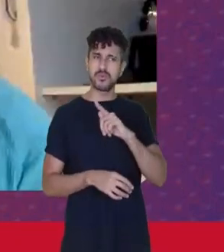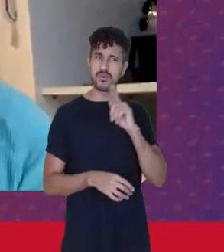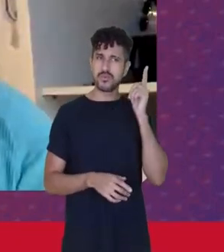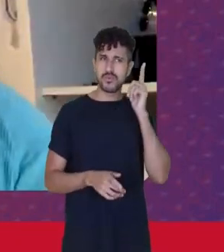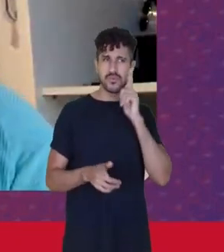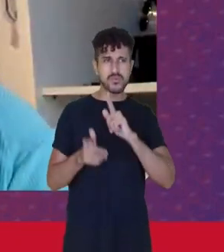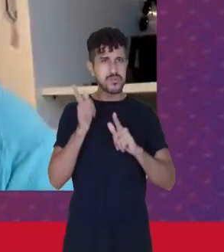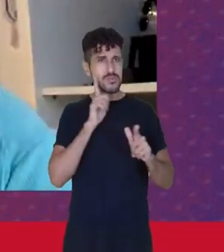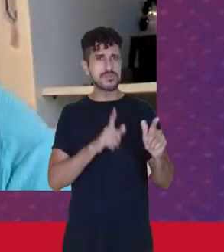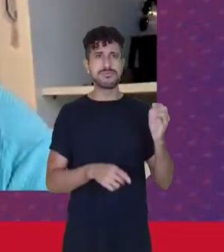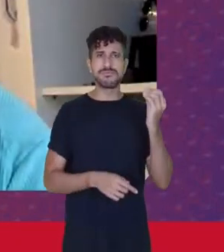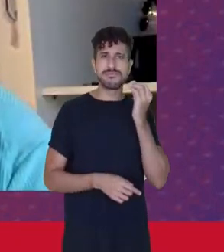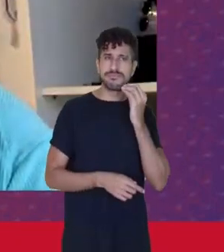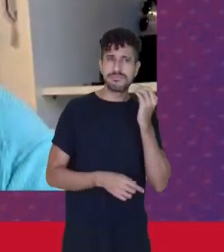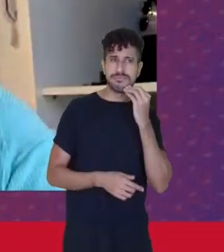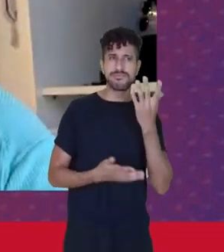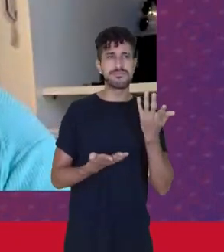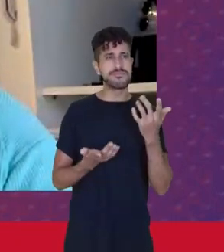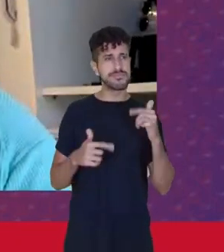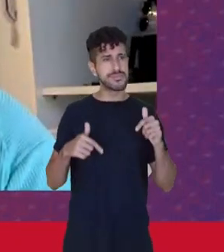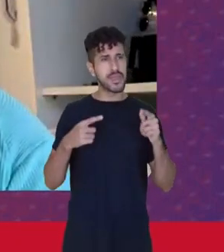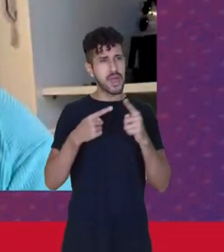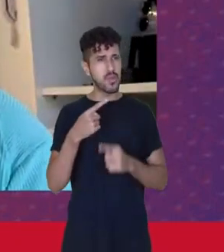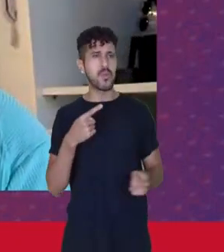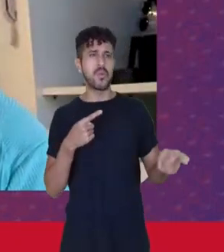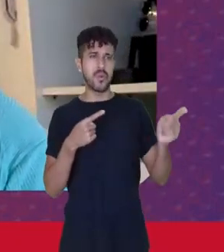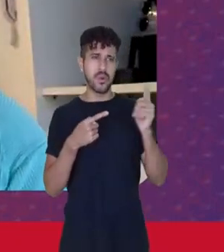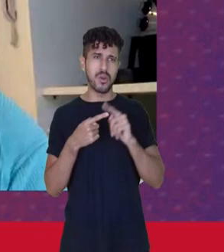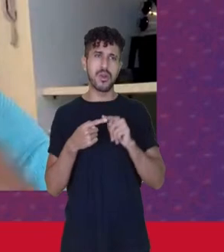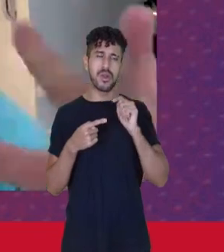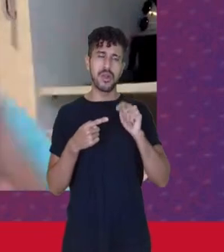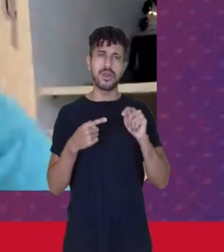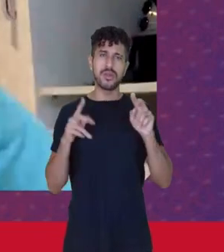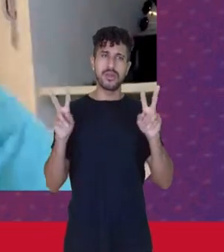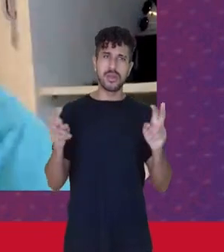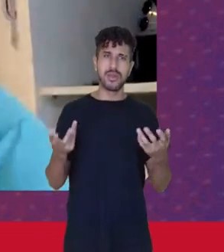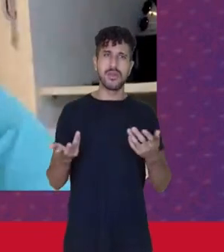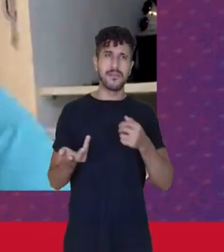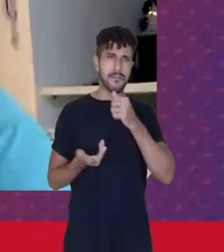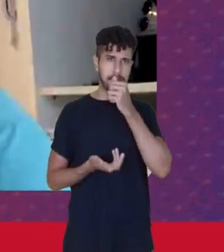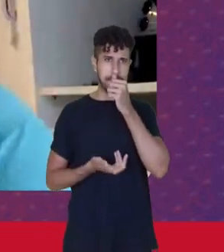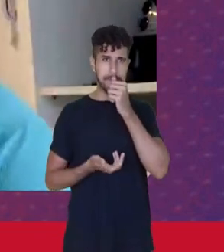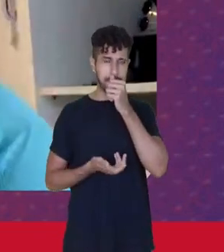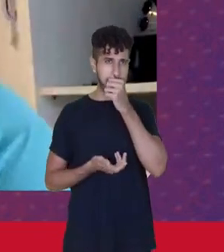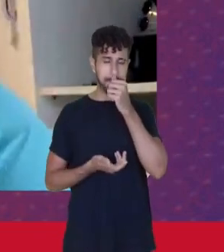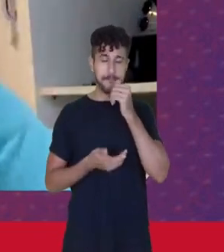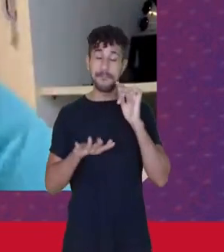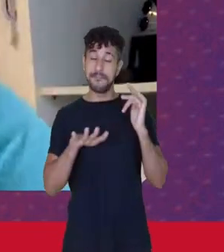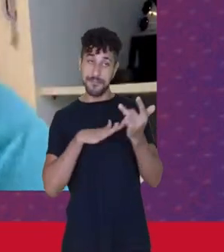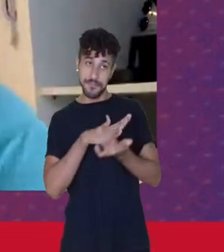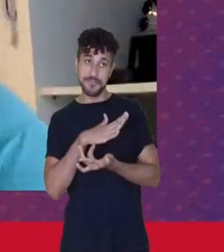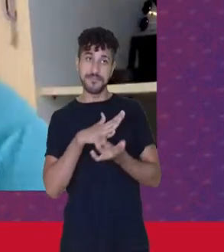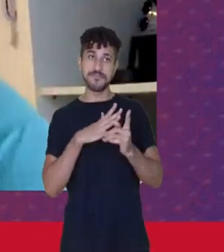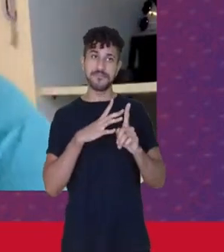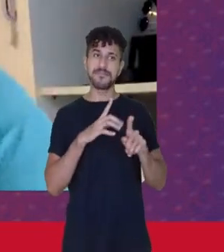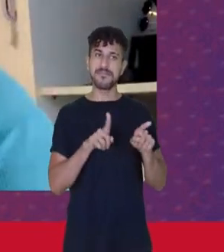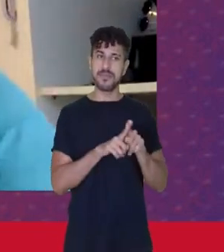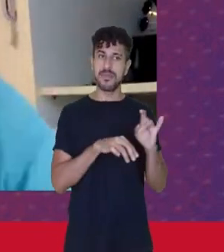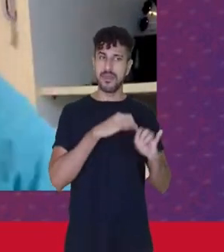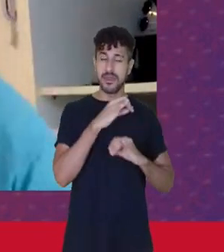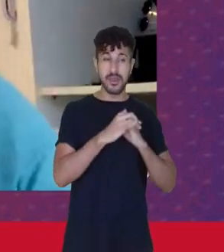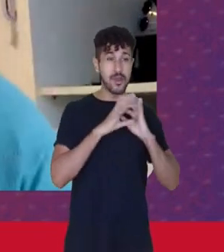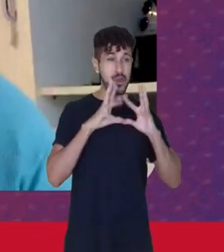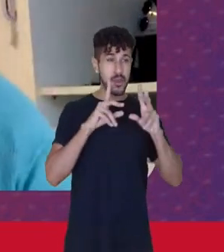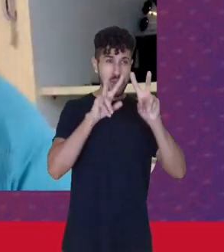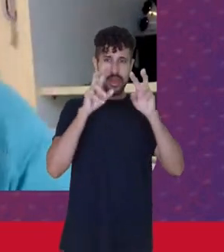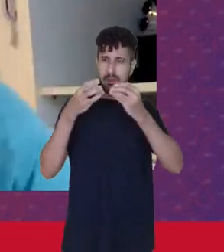tentar estar atualizado nesta questão, né, das redes sociais e da internet. E tudo